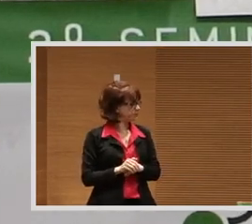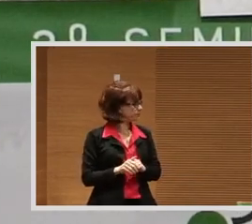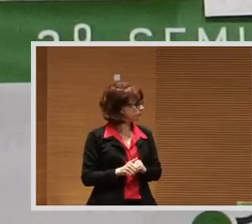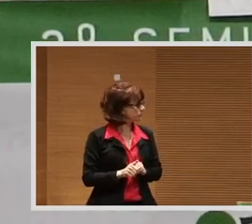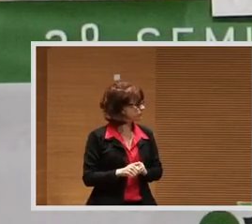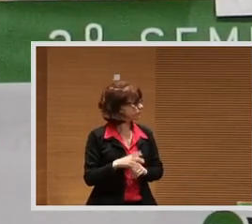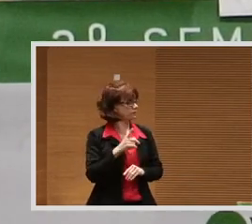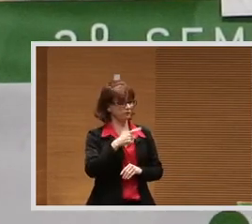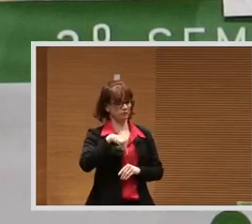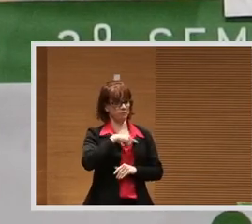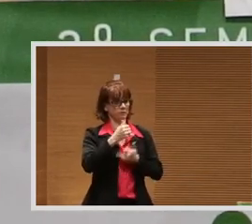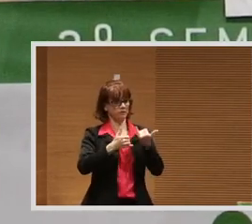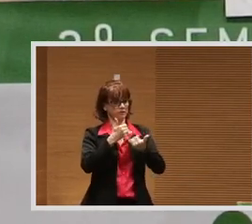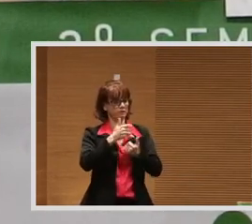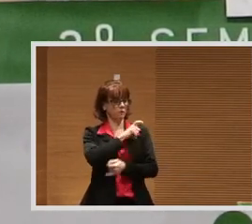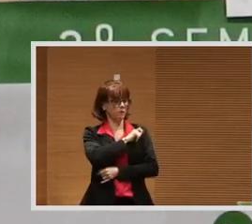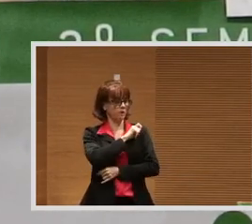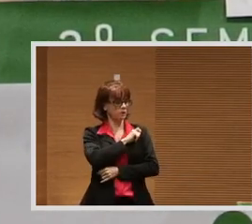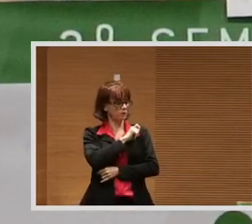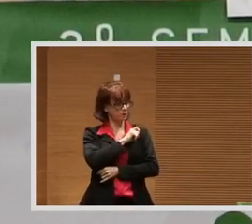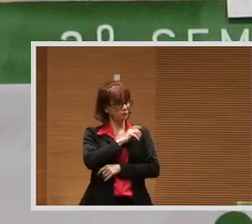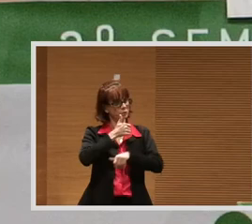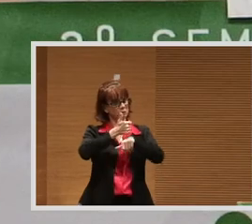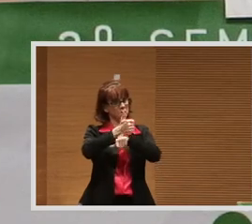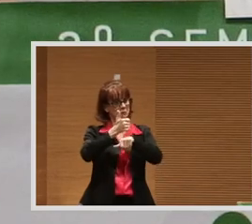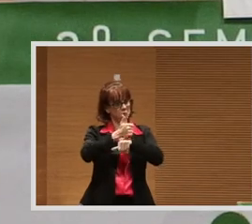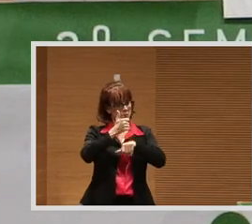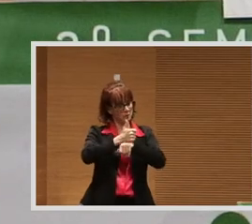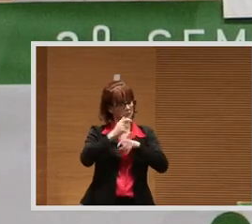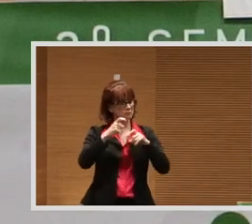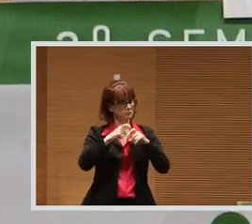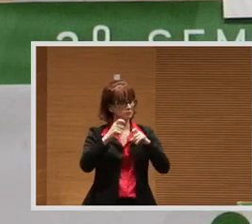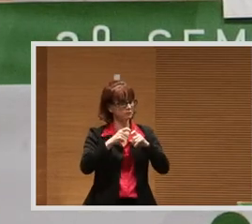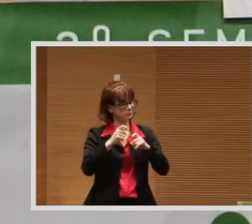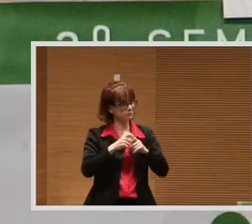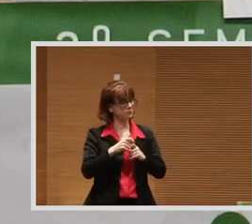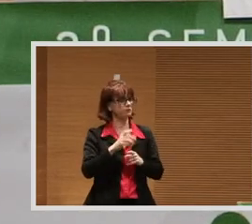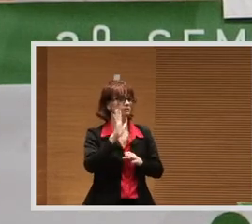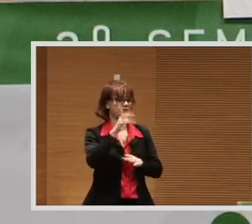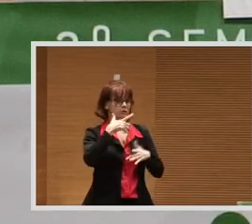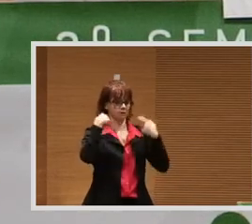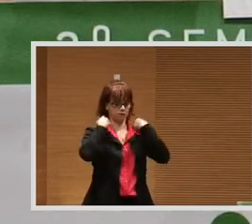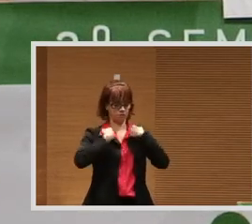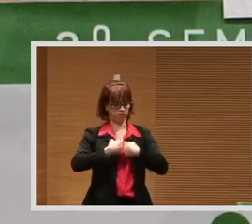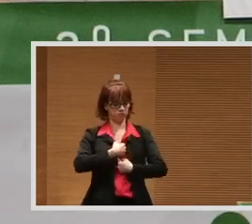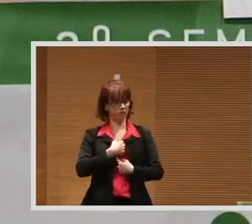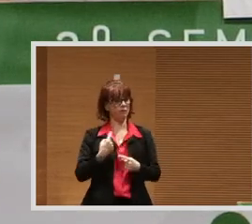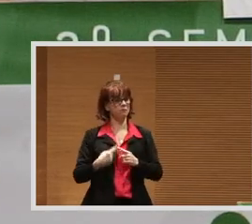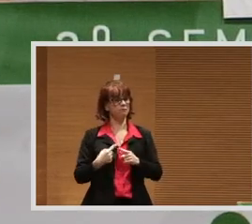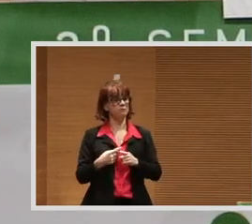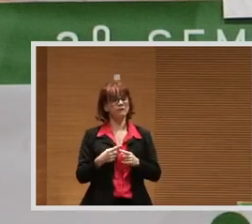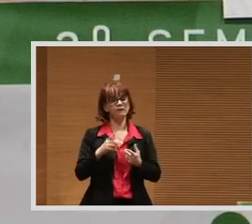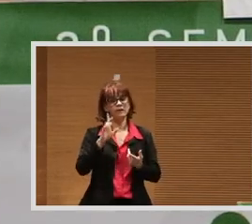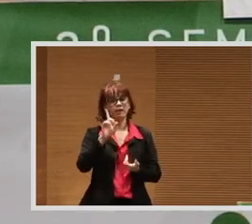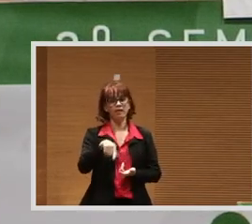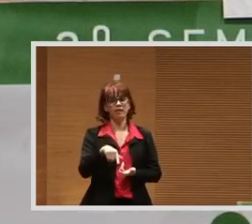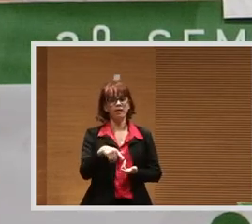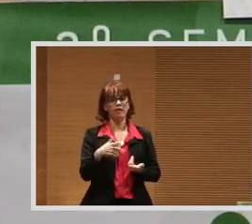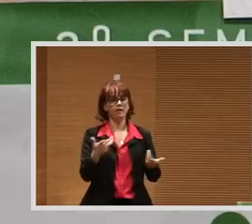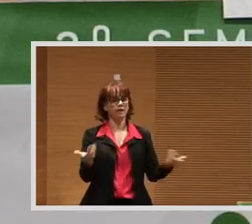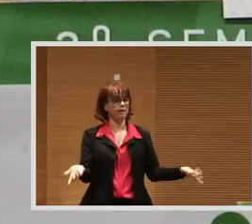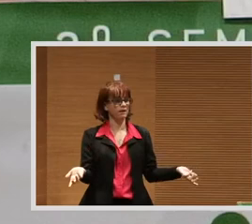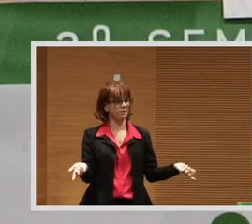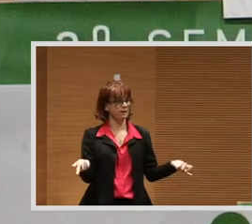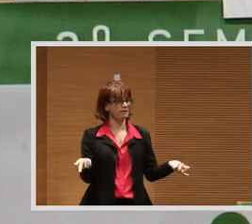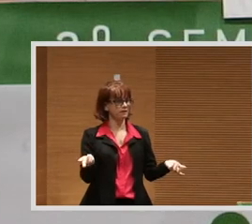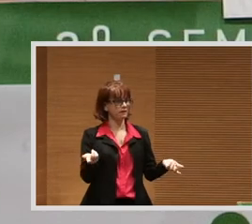gente brinca que quando o aluno entra no primeiro ano de medicina já anda de esteto no pescoço, porque é uma questão de...